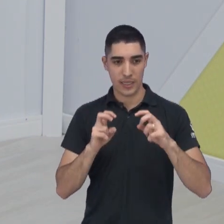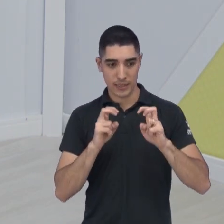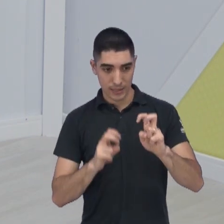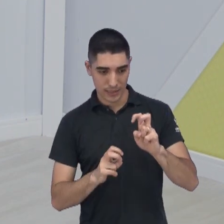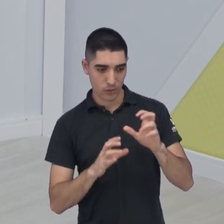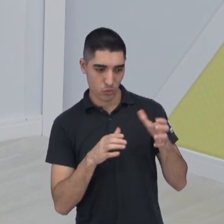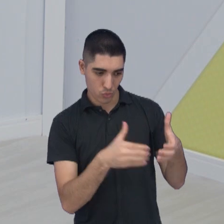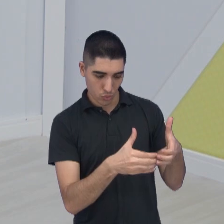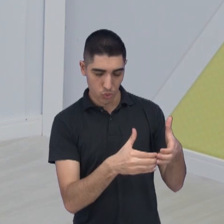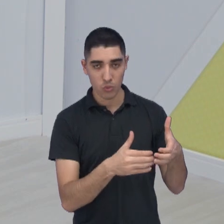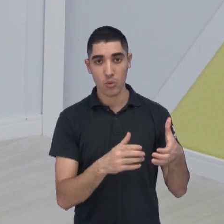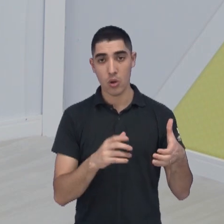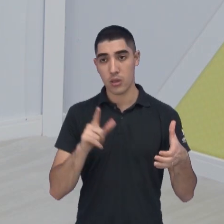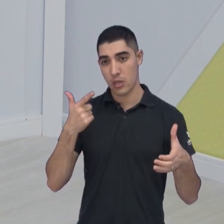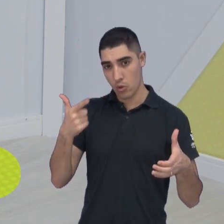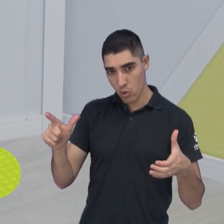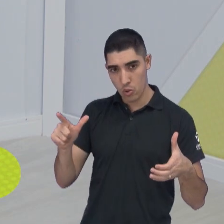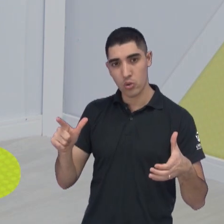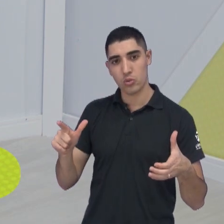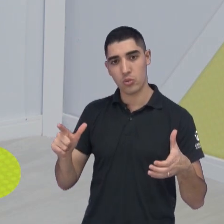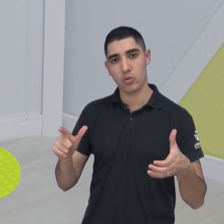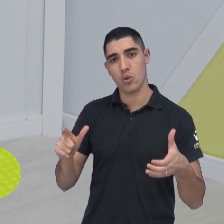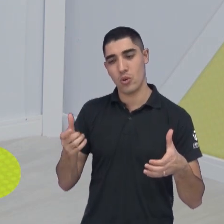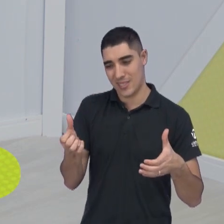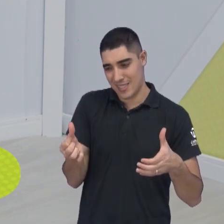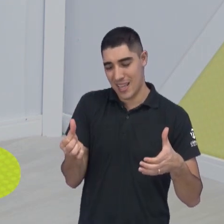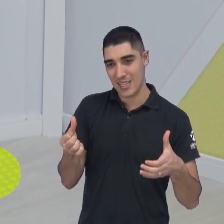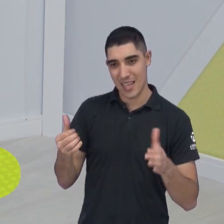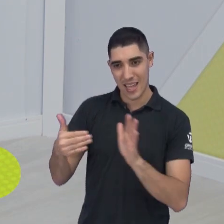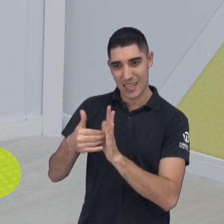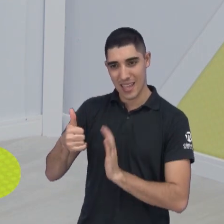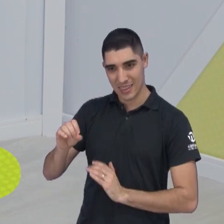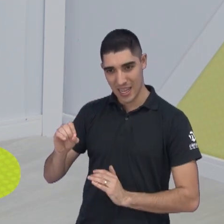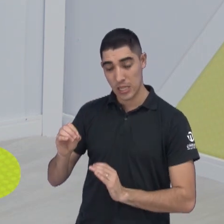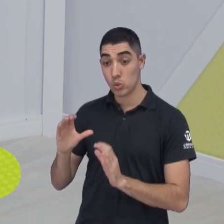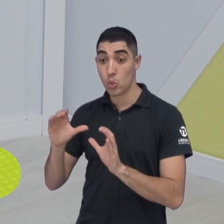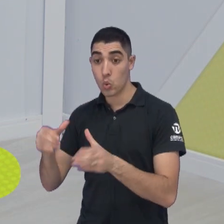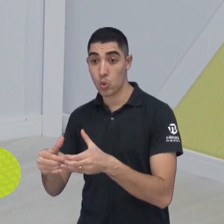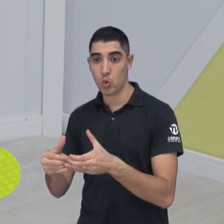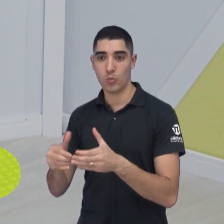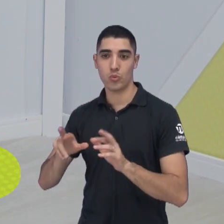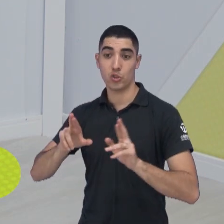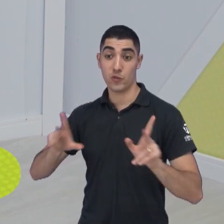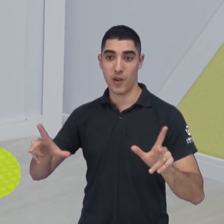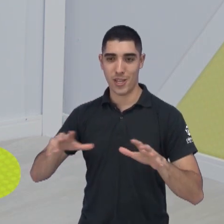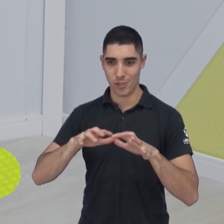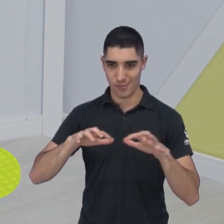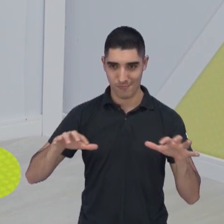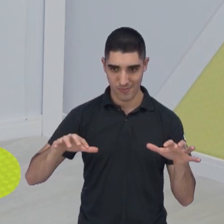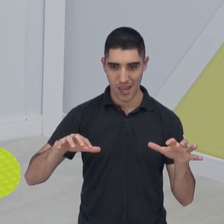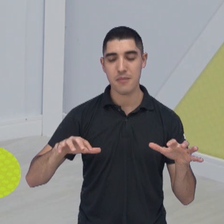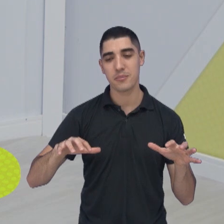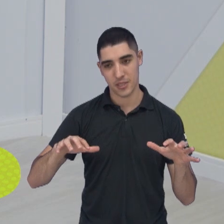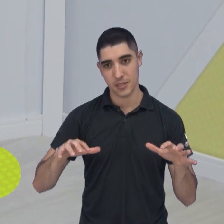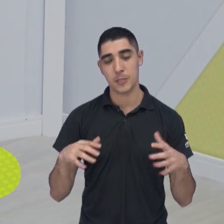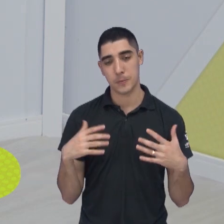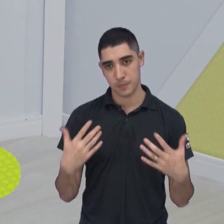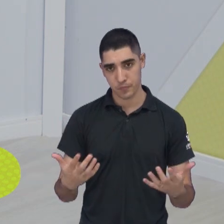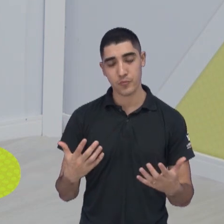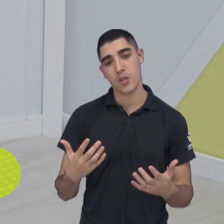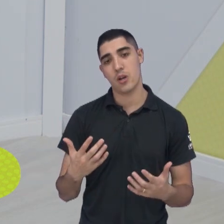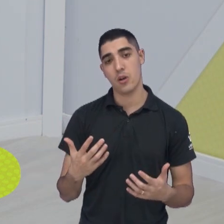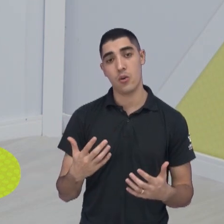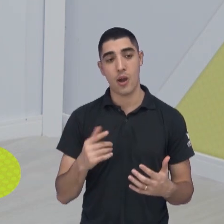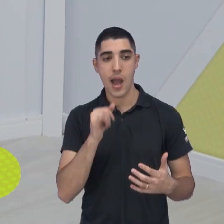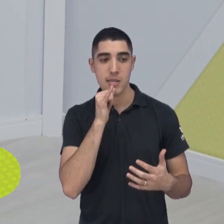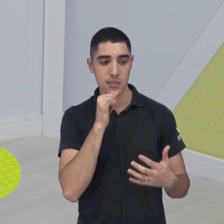5 do 6º ao 10º ficam no outro grupo, eles vão jogar depois com os mandos invertidos desta primeira fase, e aí os